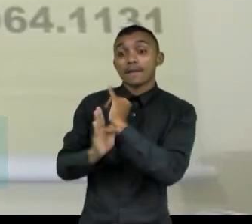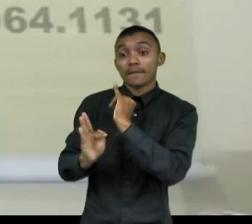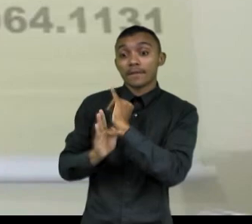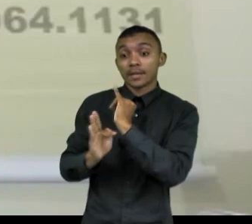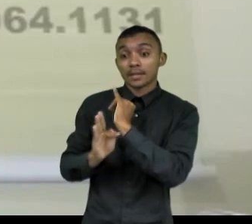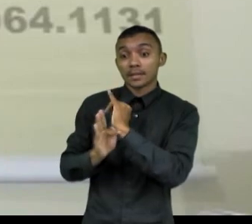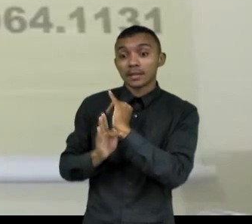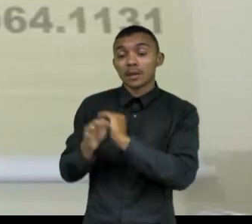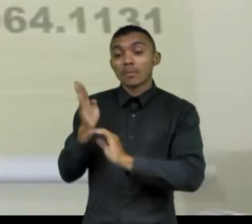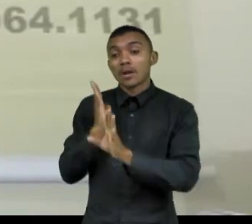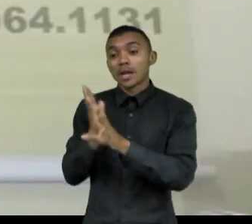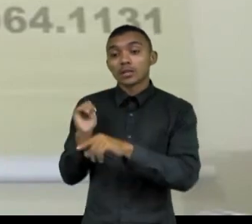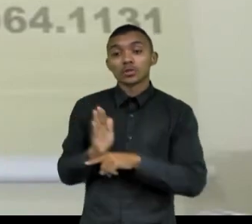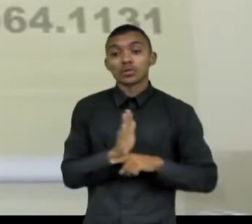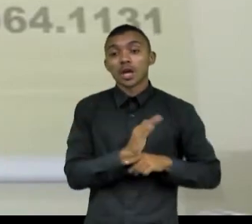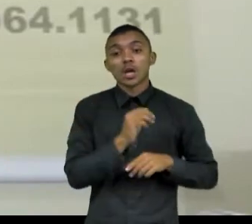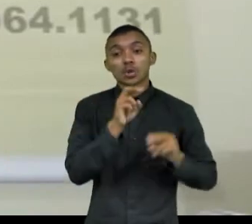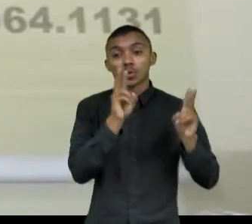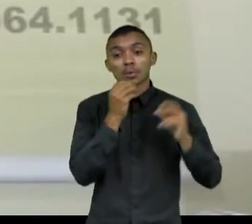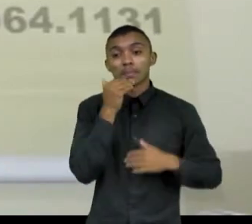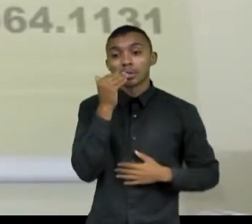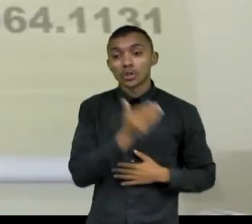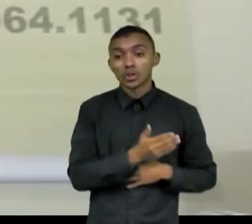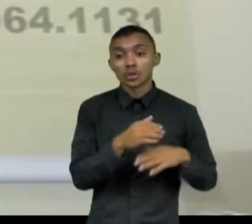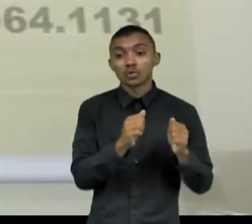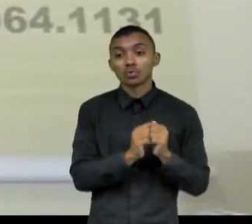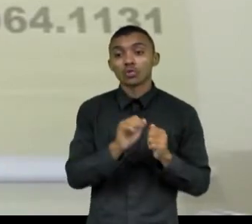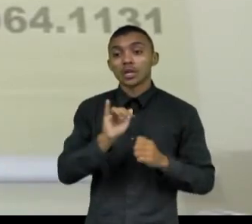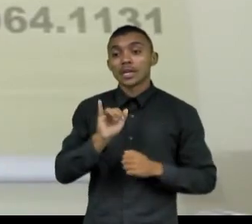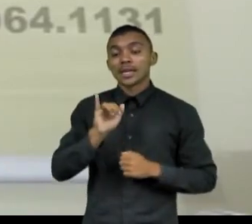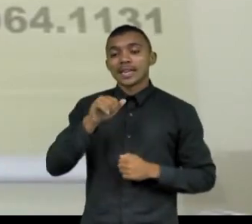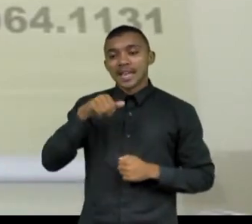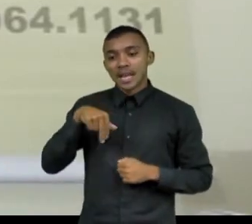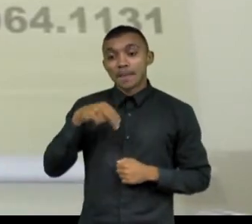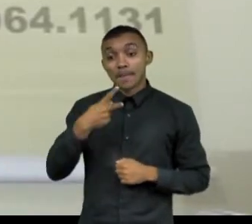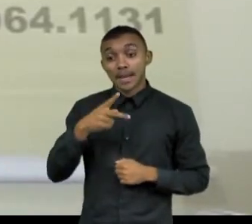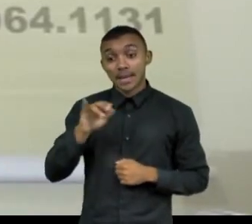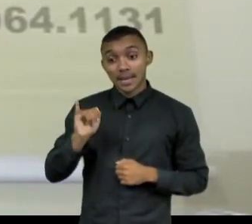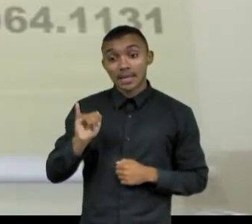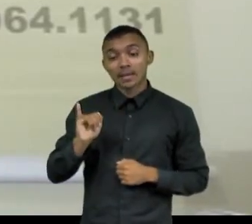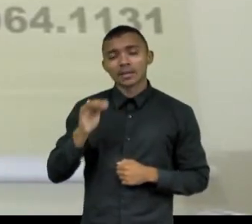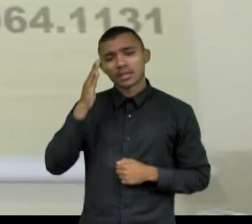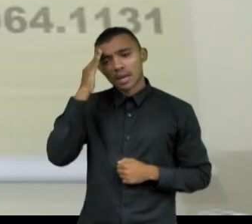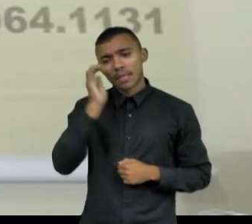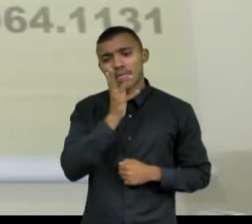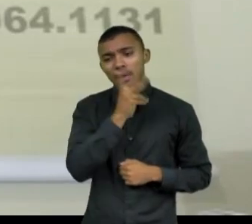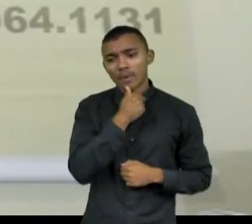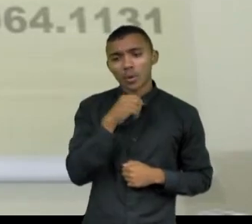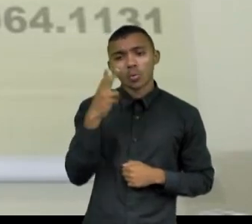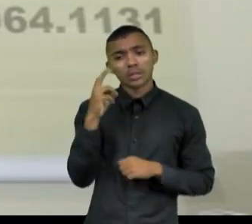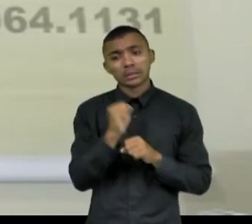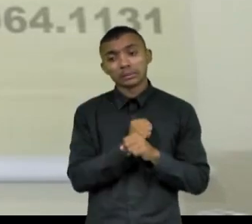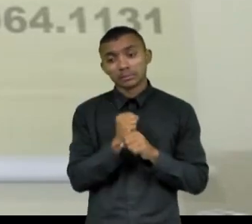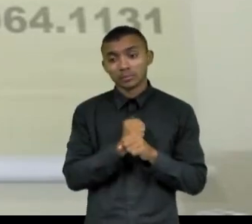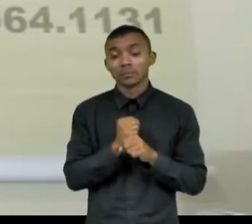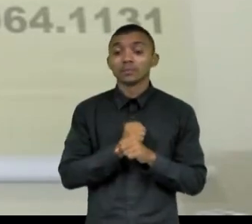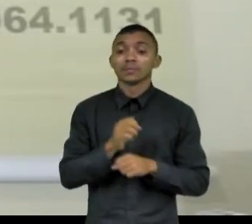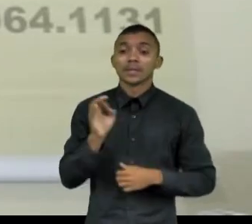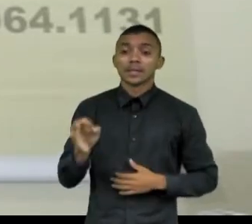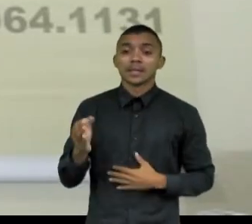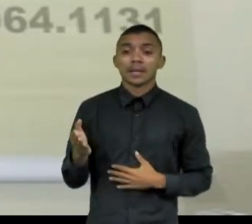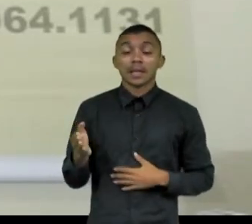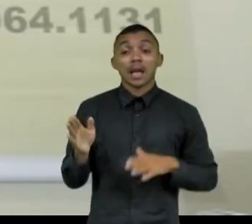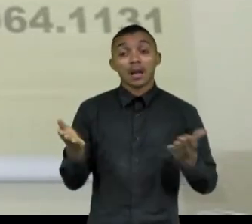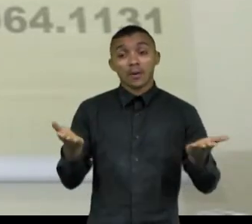ajudar nesse processo de solicitação junto ao INPI. E um processo lento que demorou em torno de 2 anos e meio,